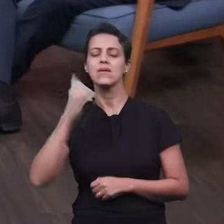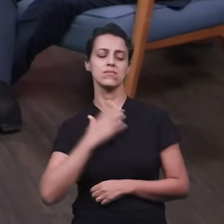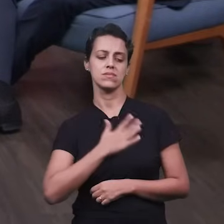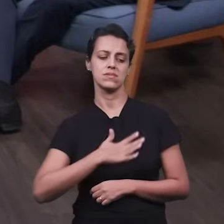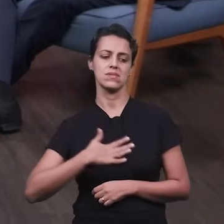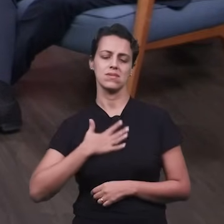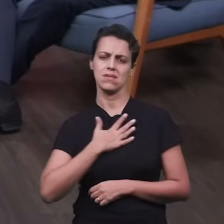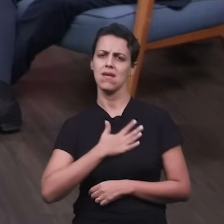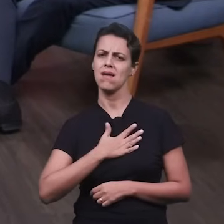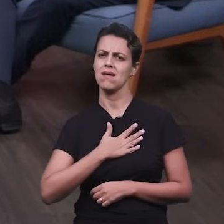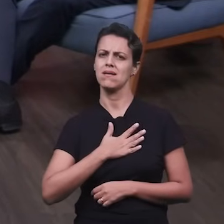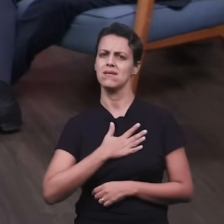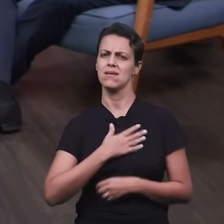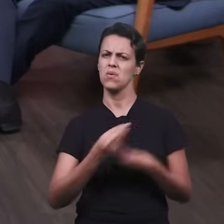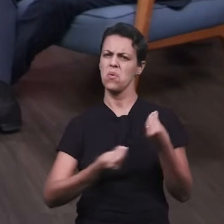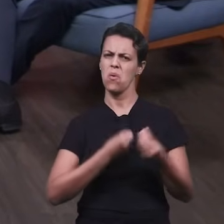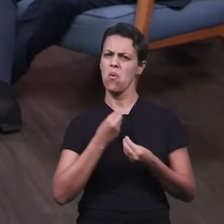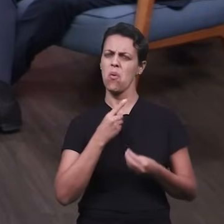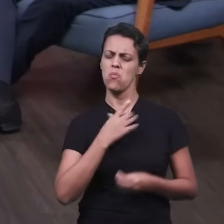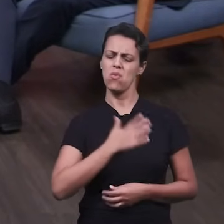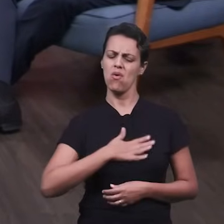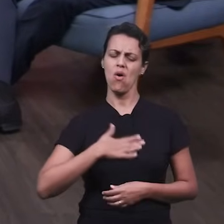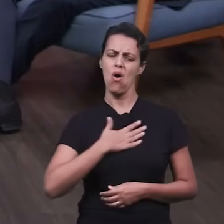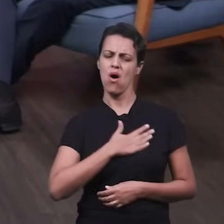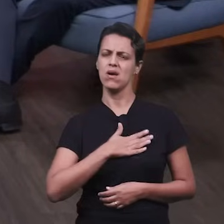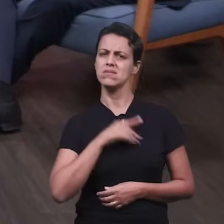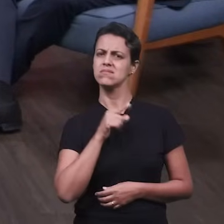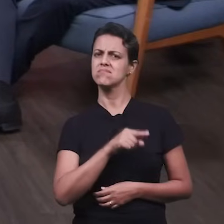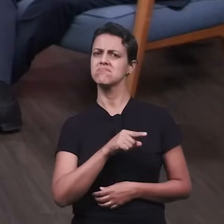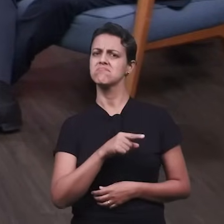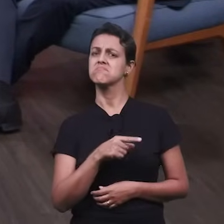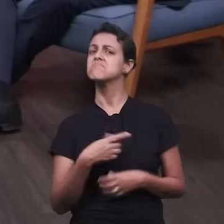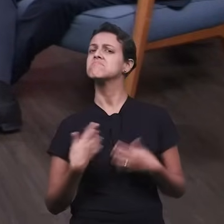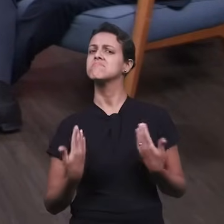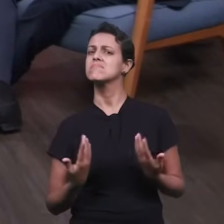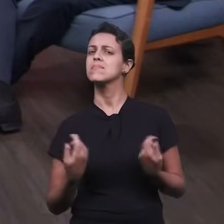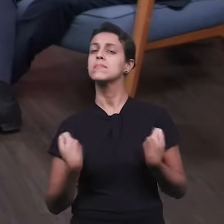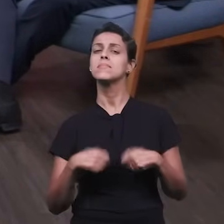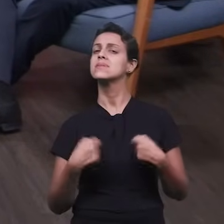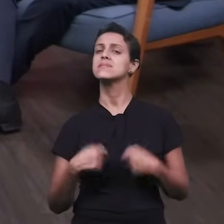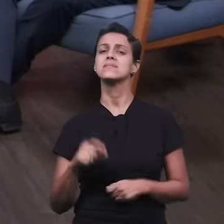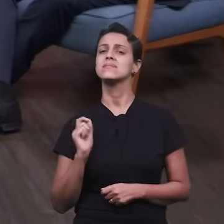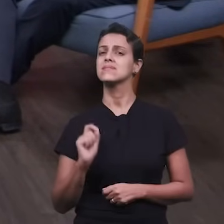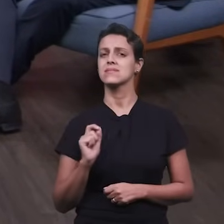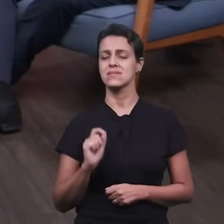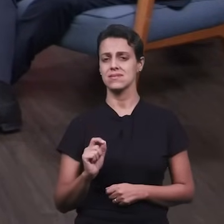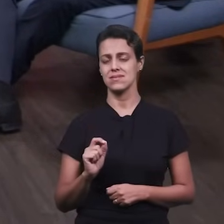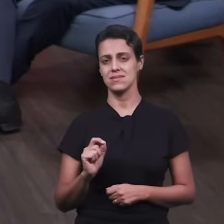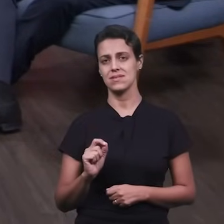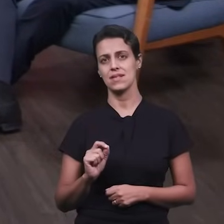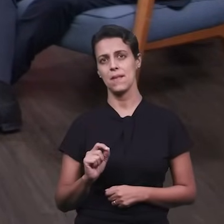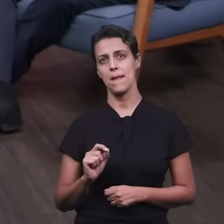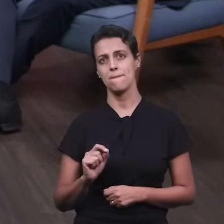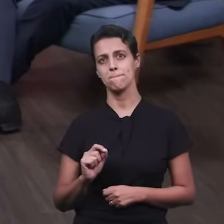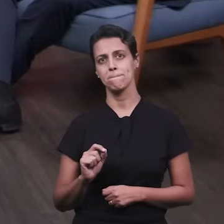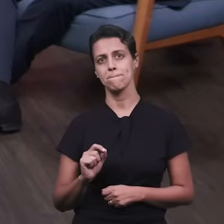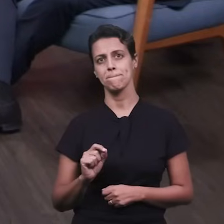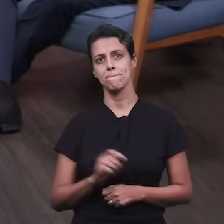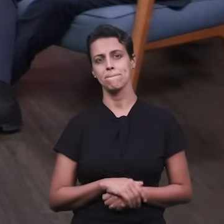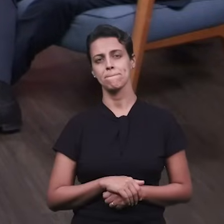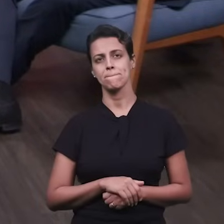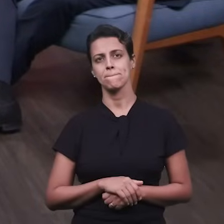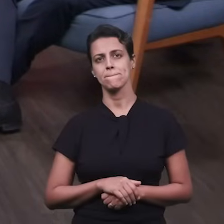Deus. E para você ser agradável a Deus, você precisa ter um elemento, que é o único elemento